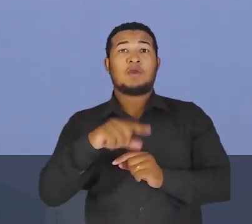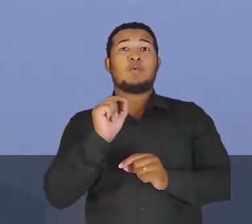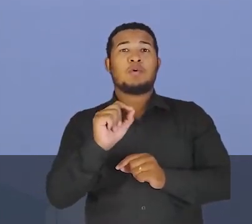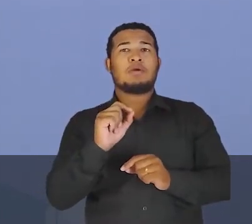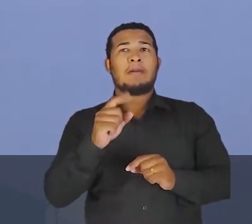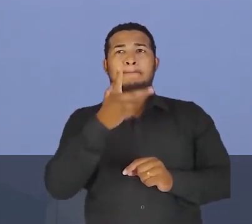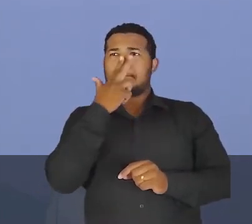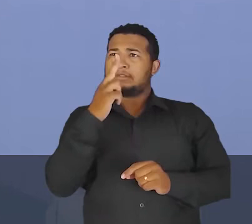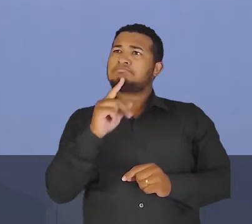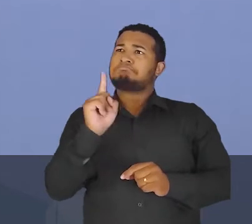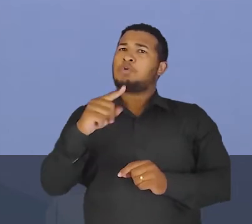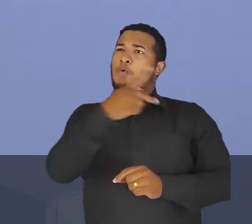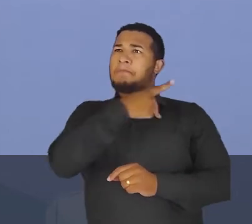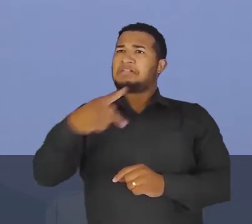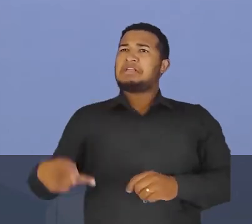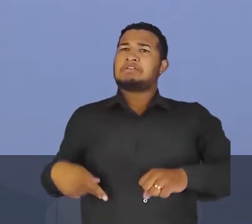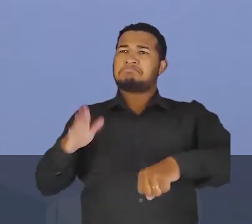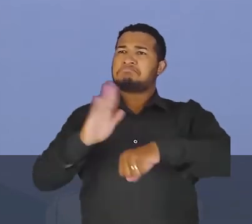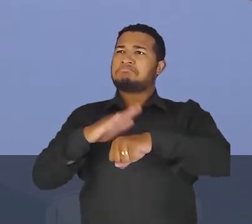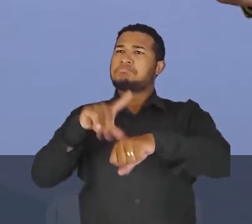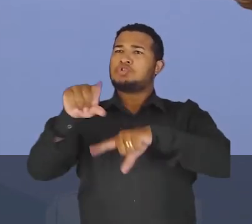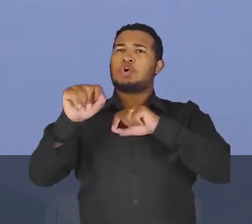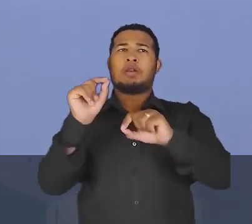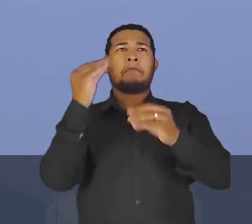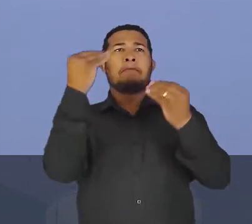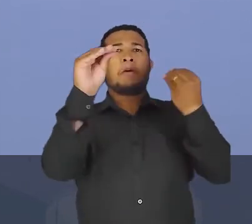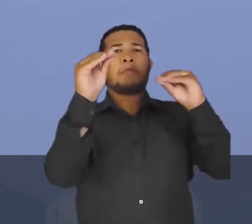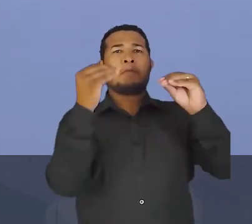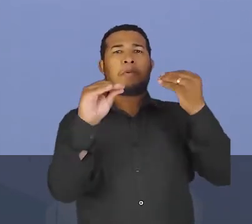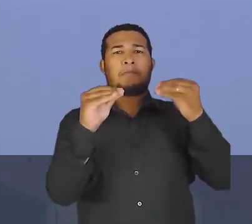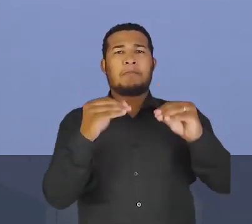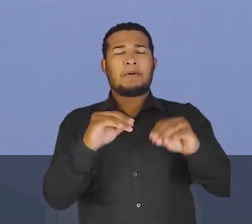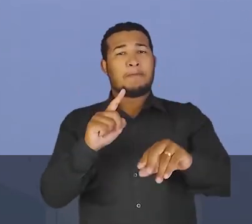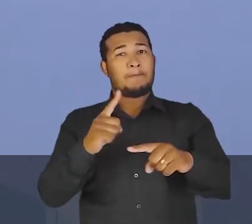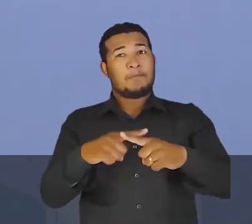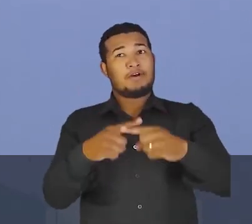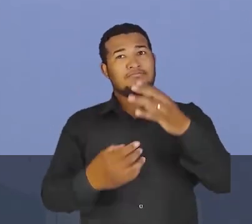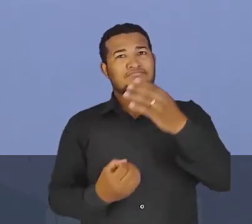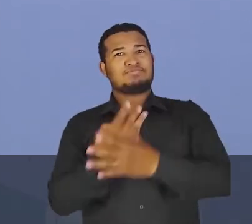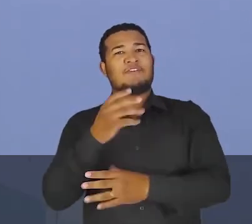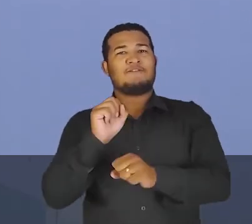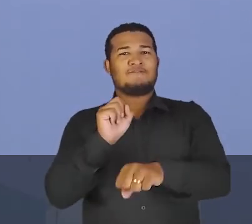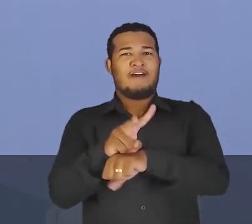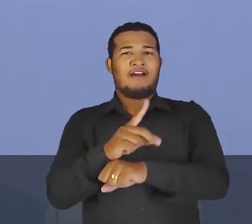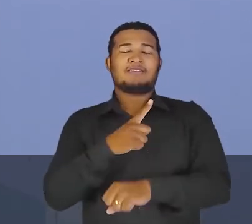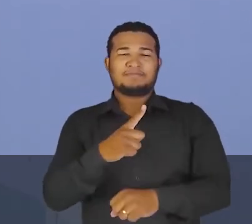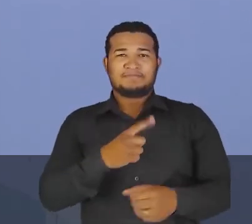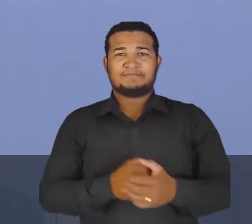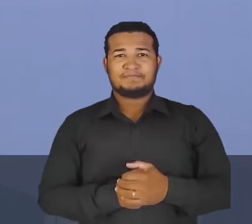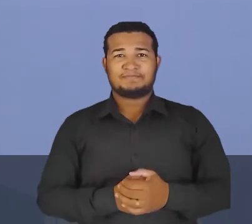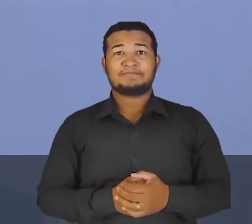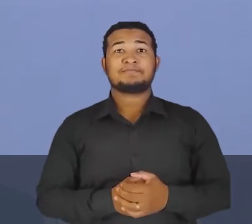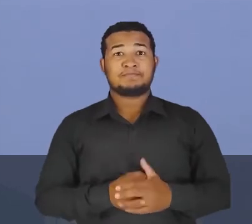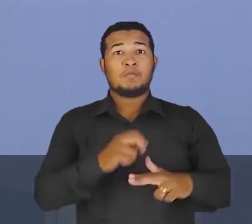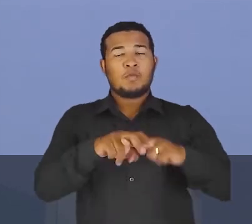uma nomeação que o presidente da República faz assim que surge uma vaga. Então, nosso modelo político aqui, você está começando a entender